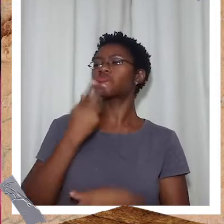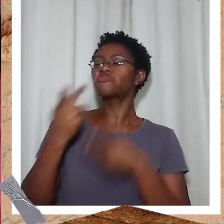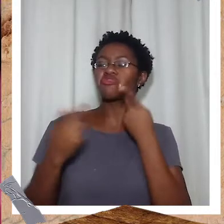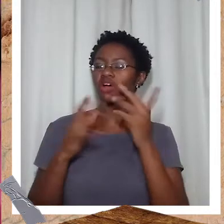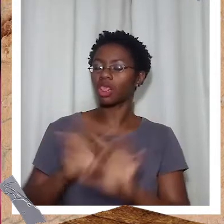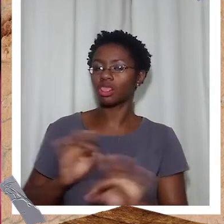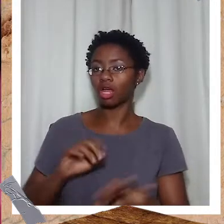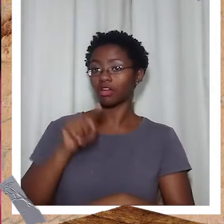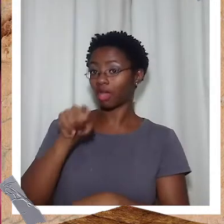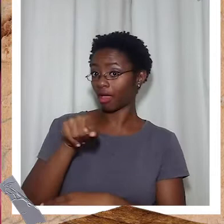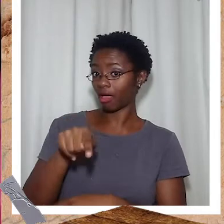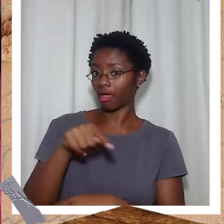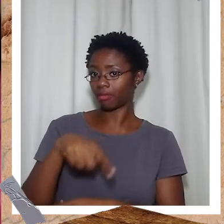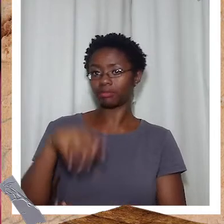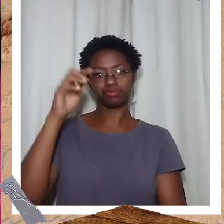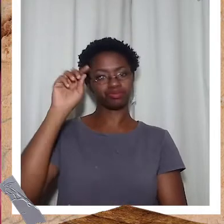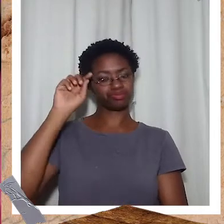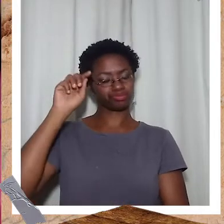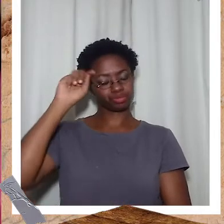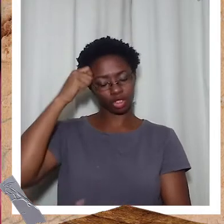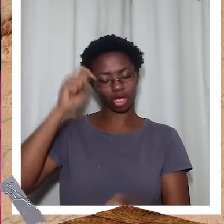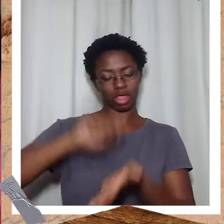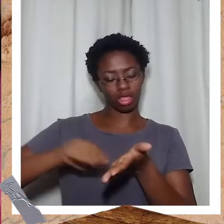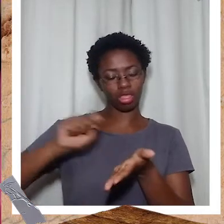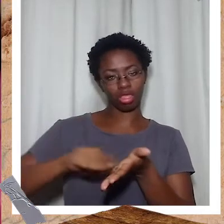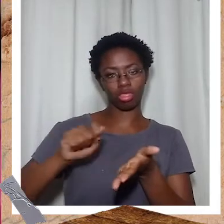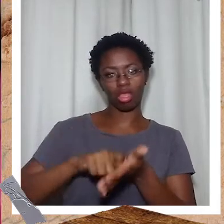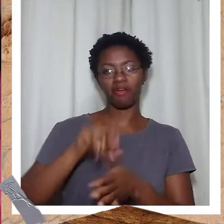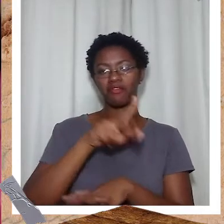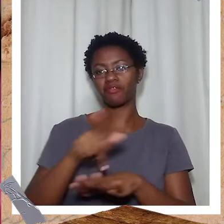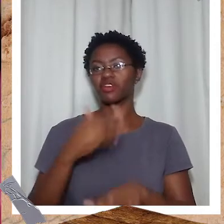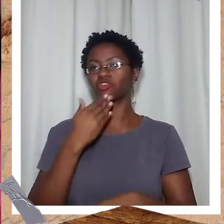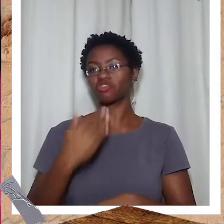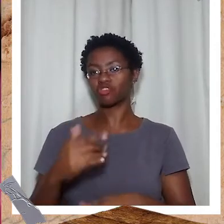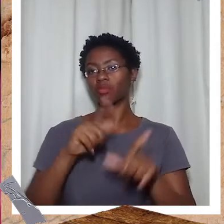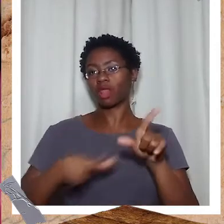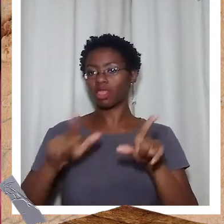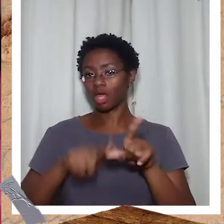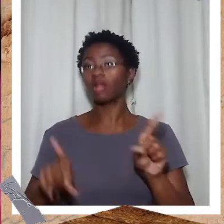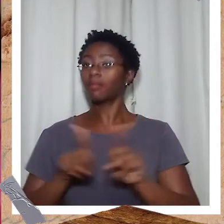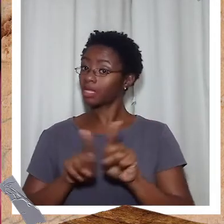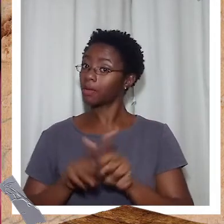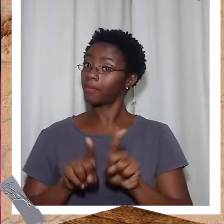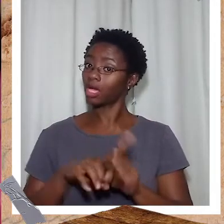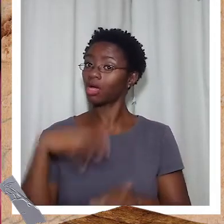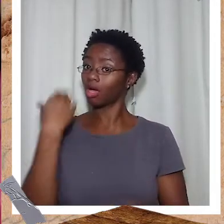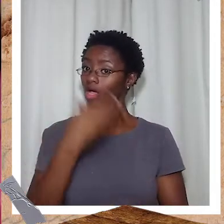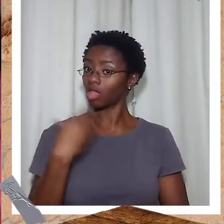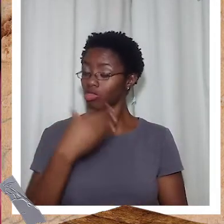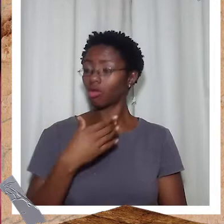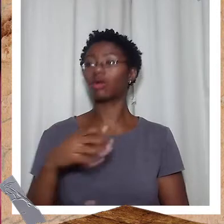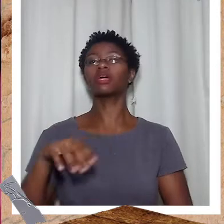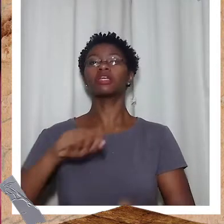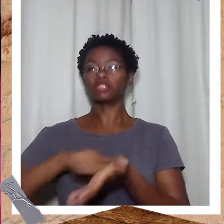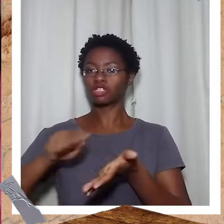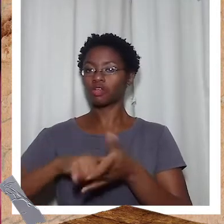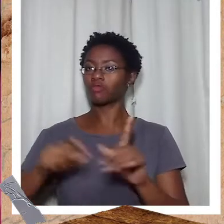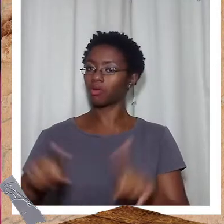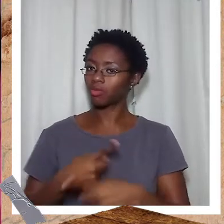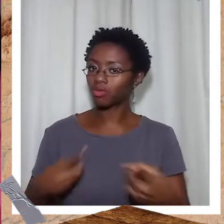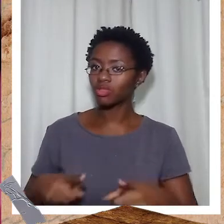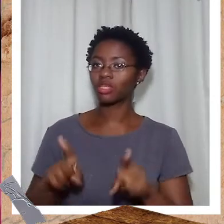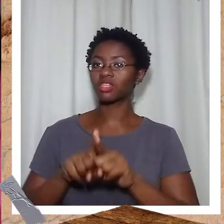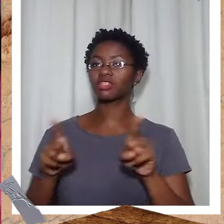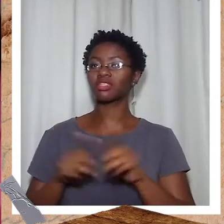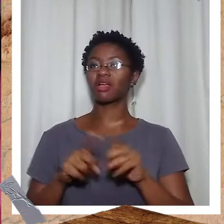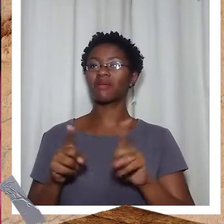ser escritora, que passou por diversos gêneros literários, ela também foi cantora, compositora, artista circense e